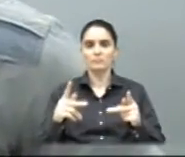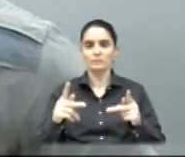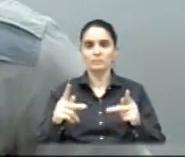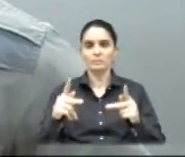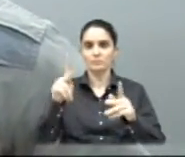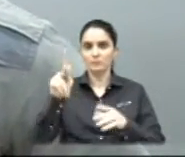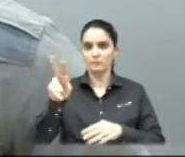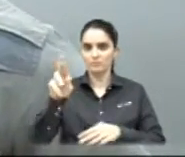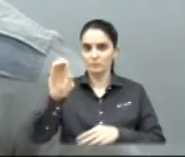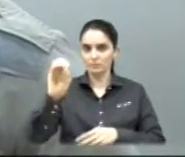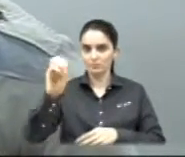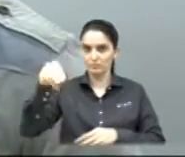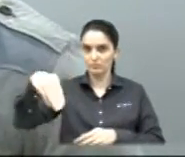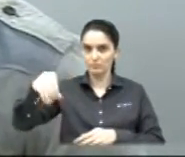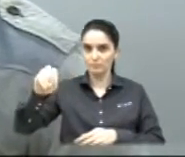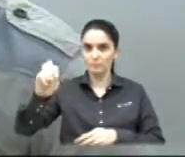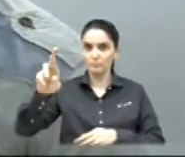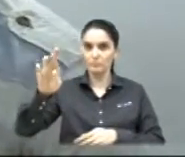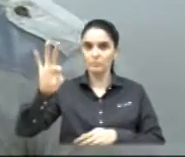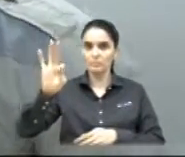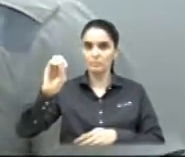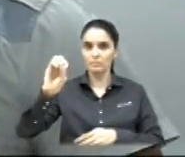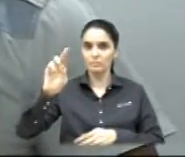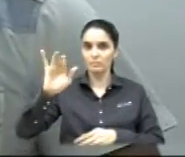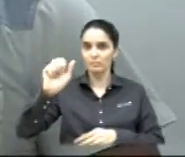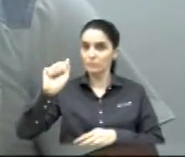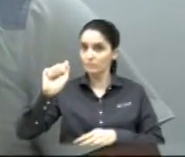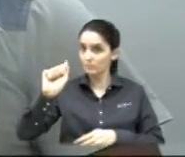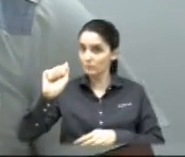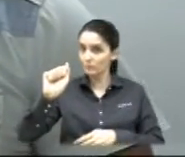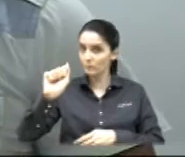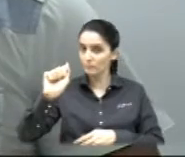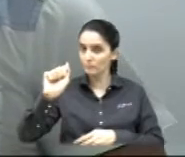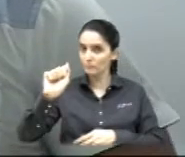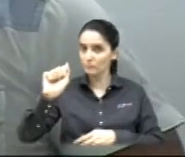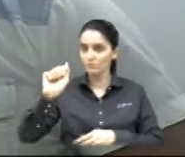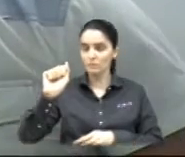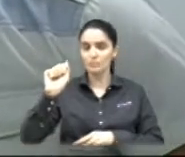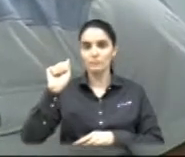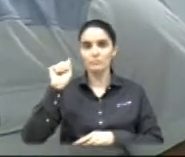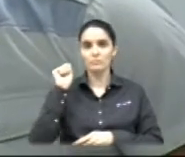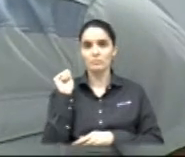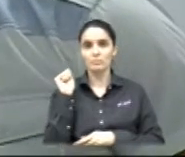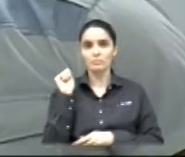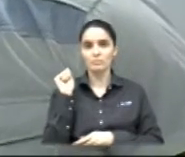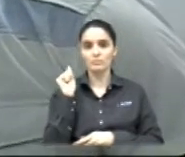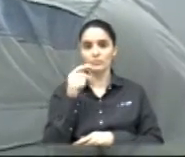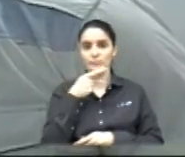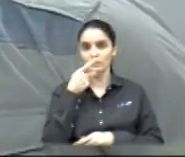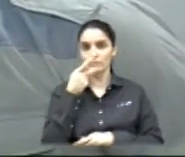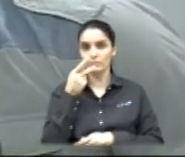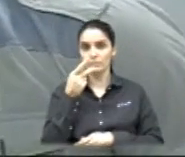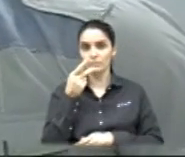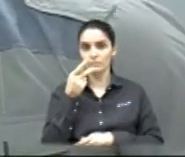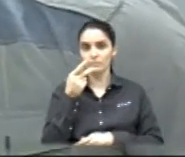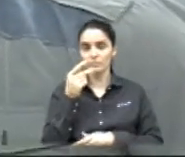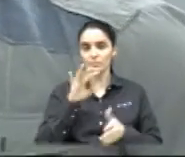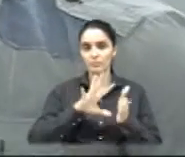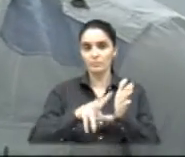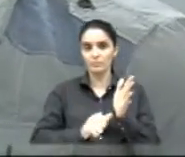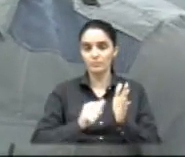promotoria pública de Limeira estima que ele desviou 500 milhões